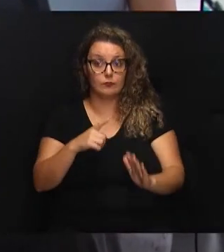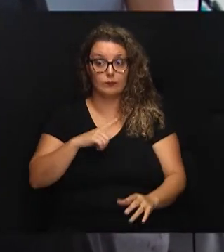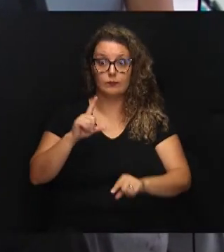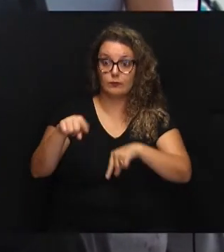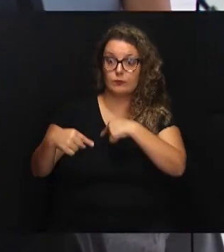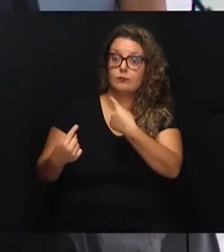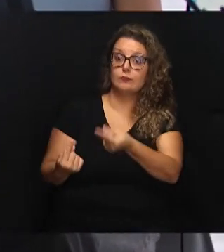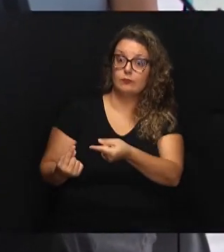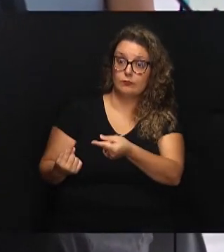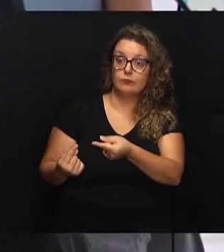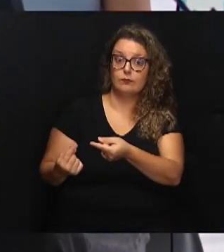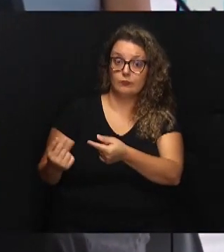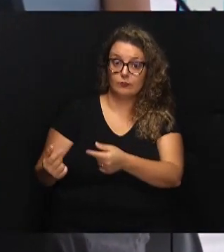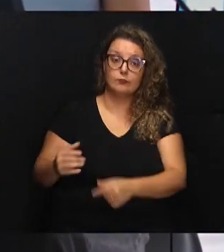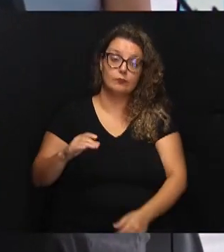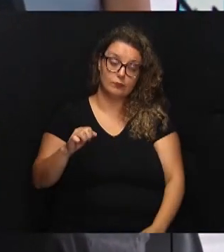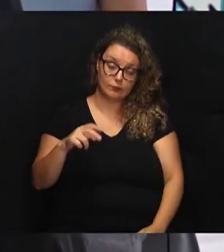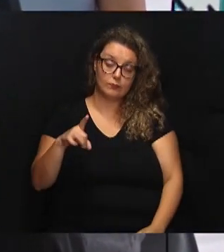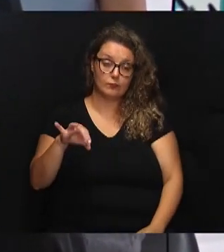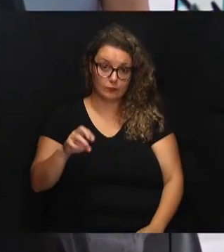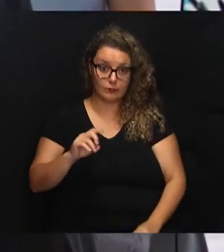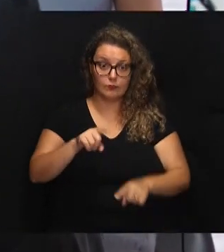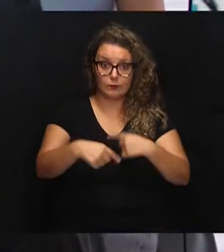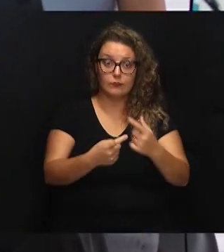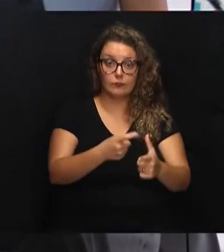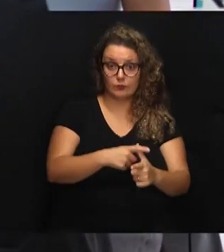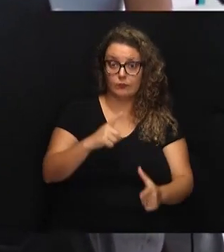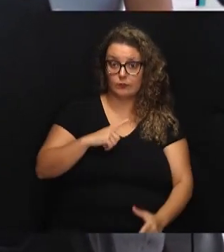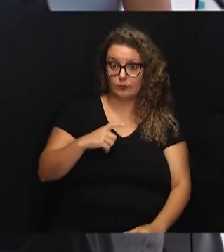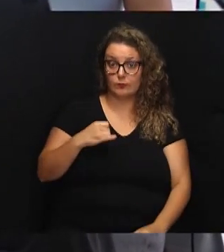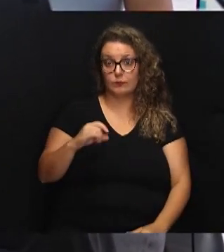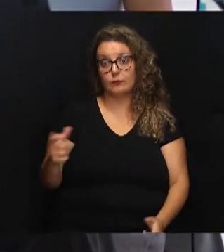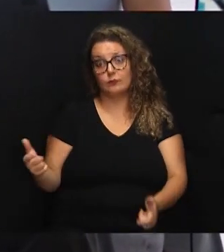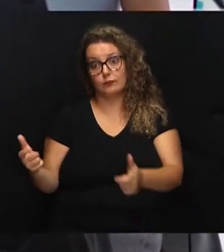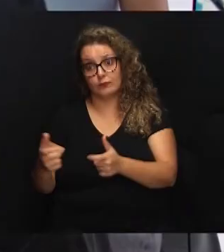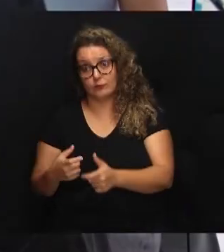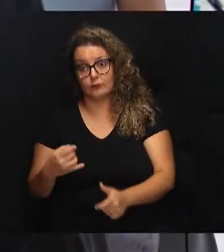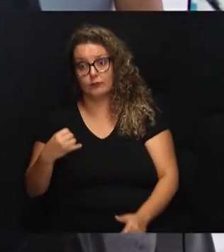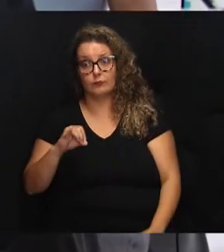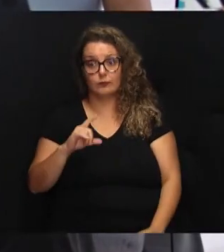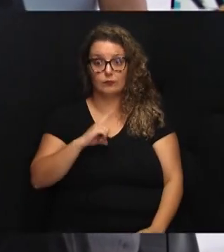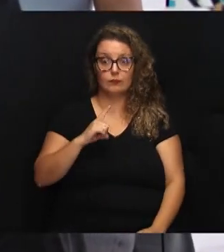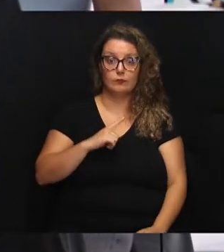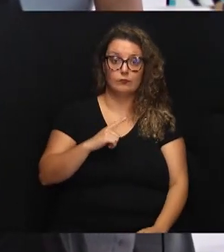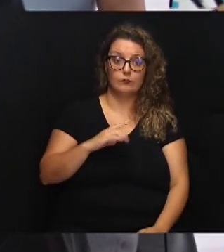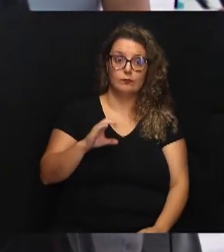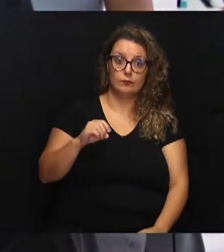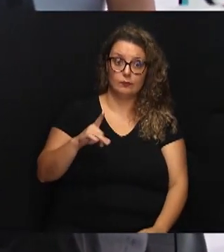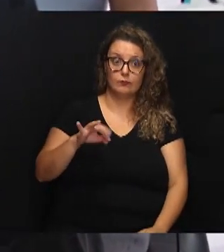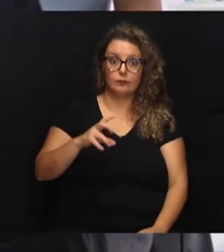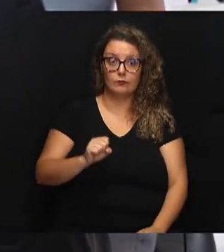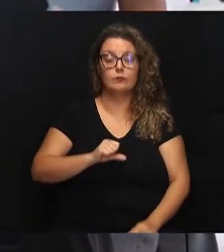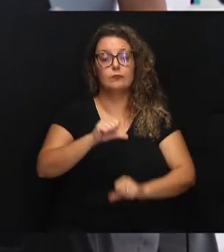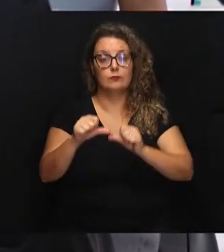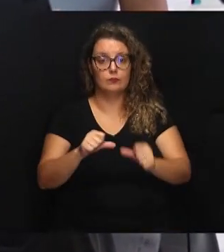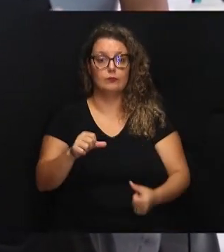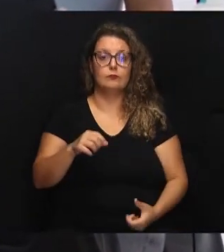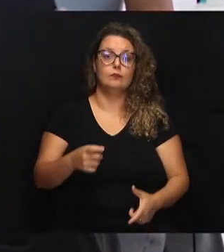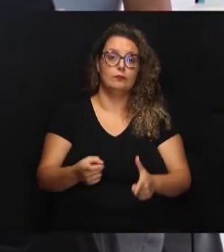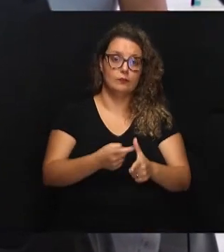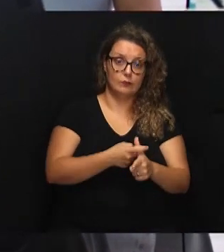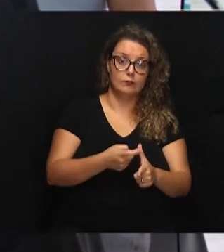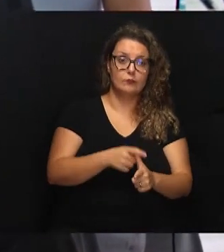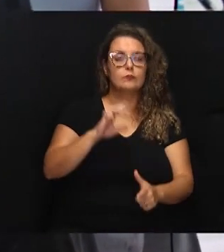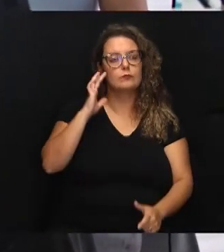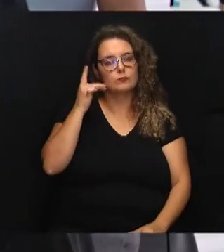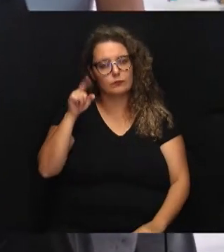outros créditos, outras dívidas que você tem. Se for menor e você tiver condição, troca essas dívidas. Eu acho que essa talvez seja